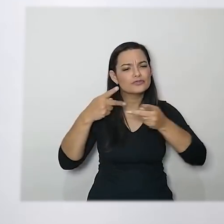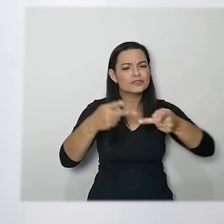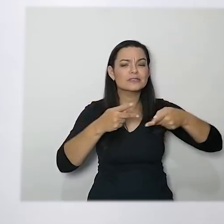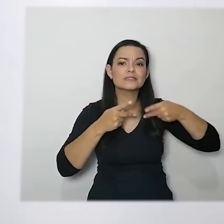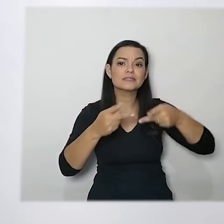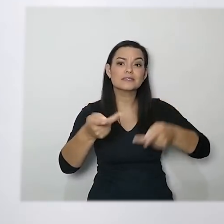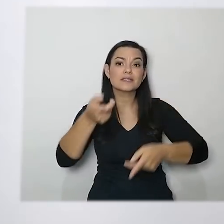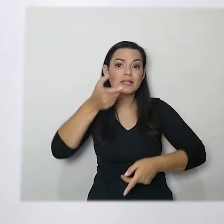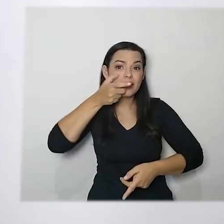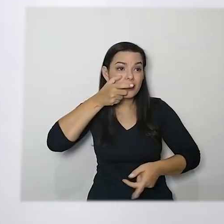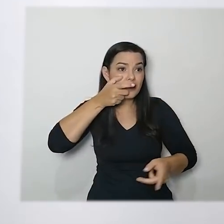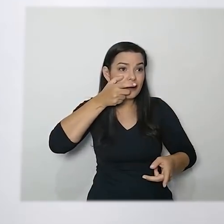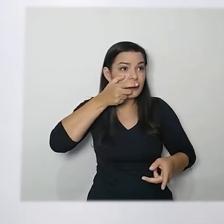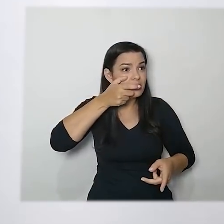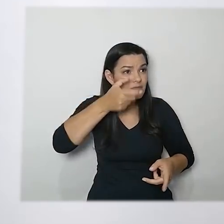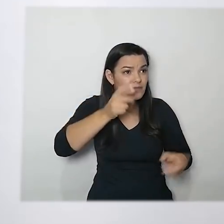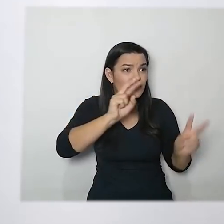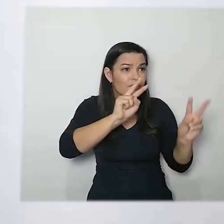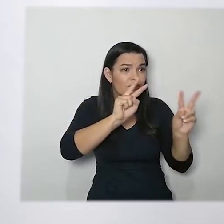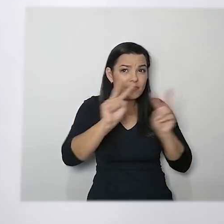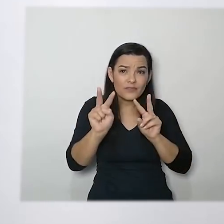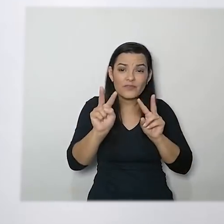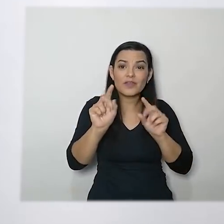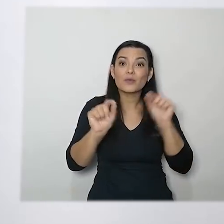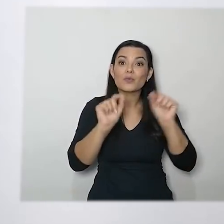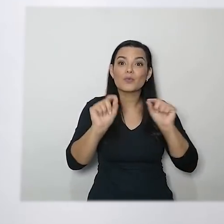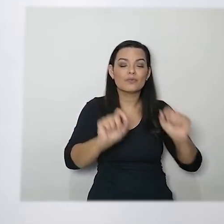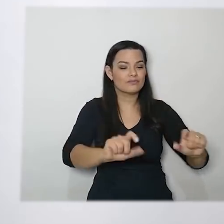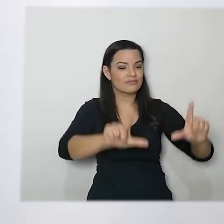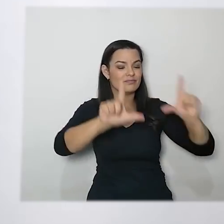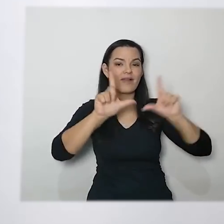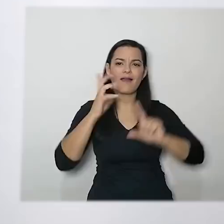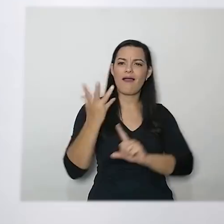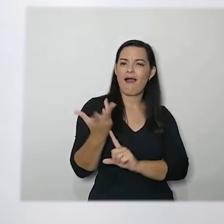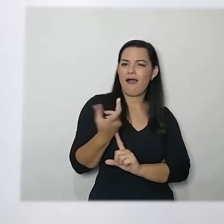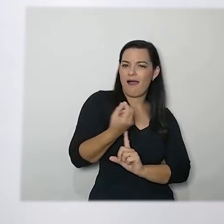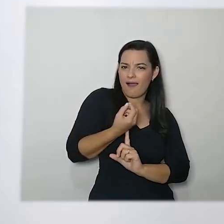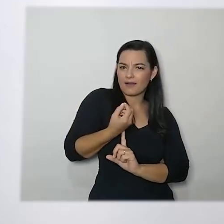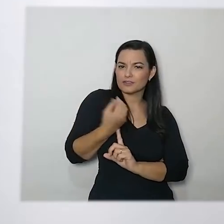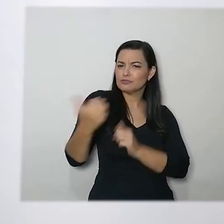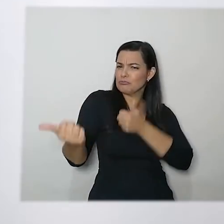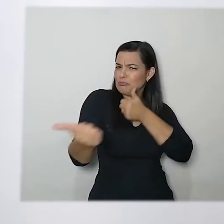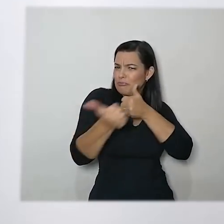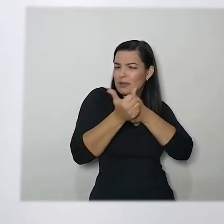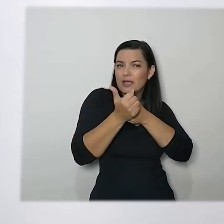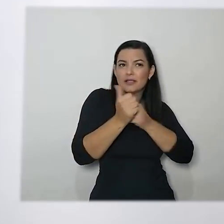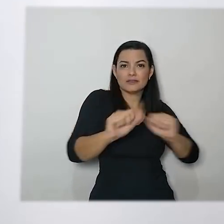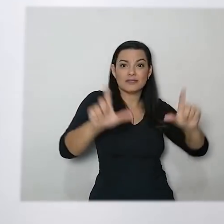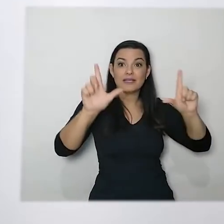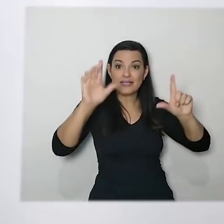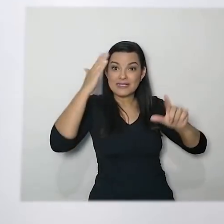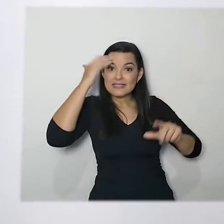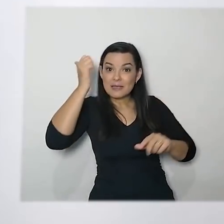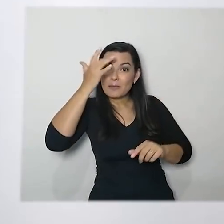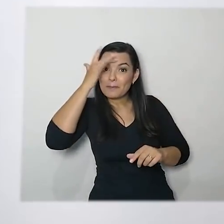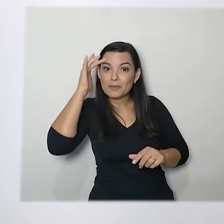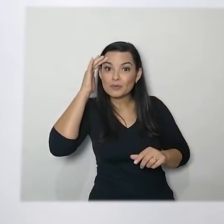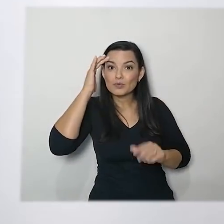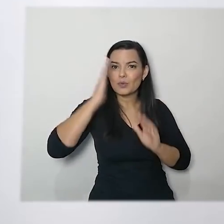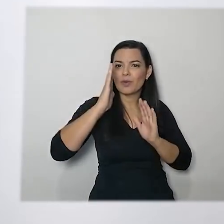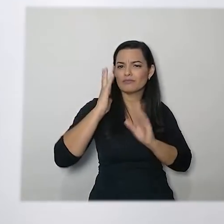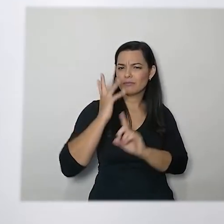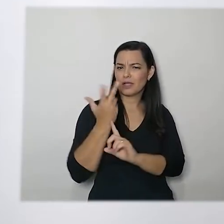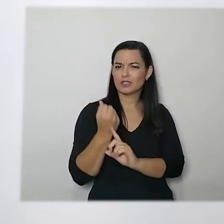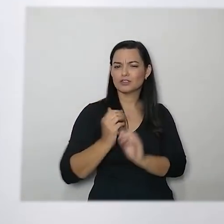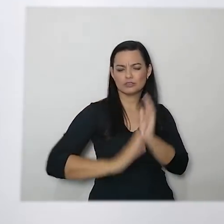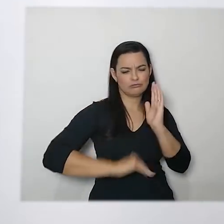de arte assim, bem pertinho. Sabe aquele artista que você gosta muito, talvez de pinturas,